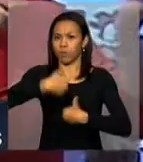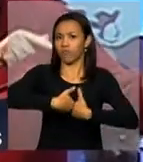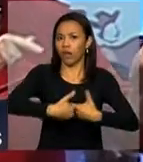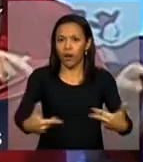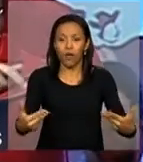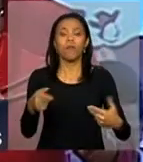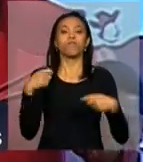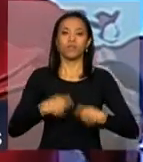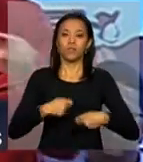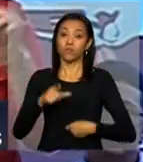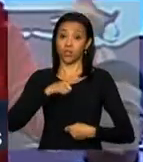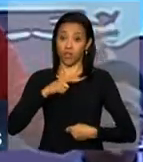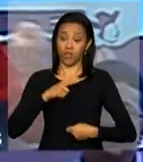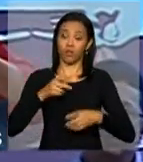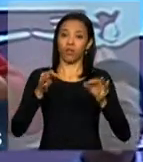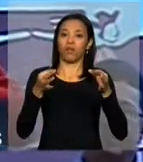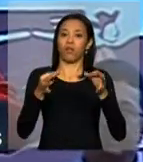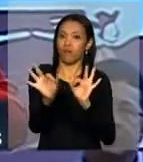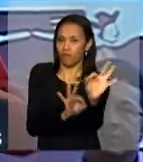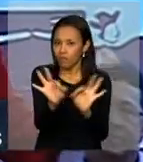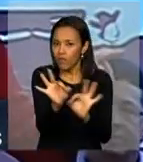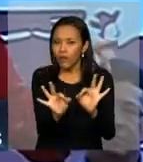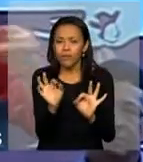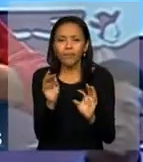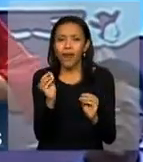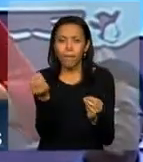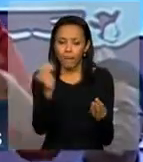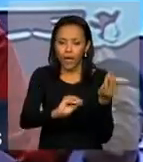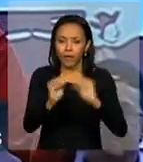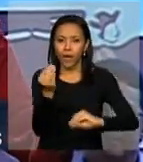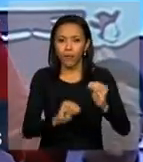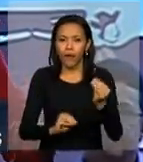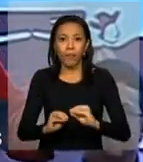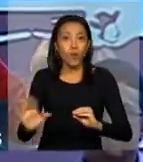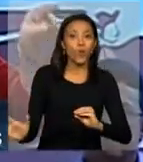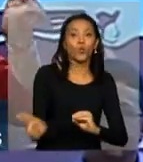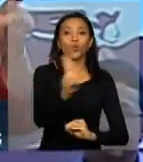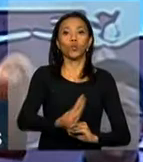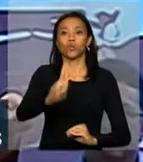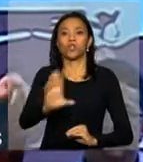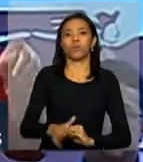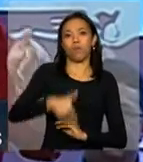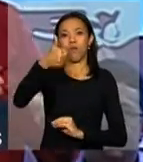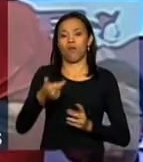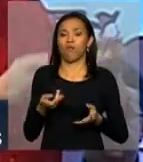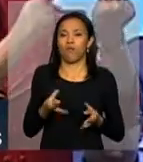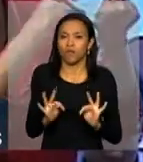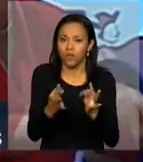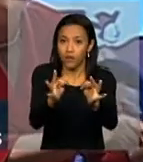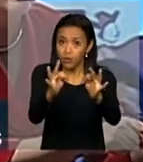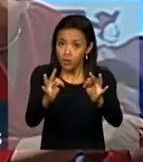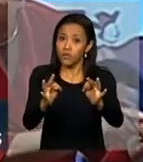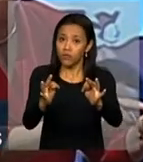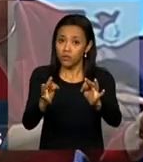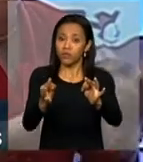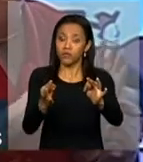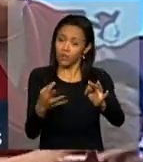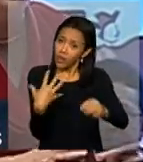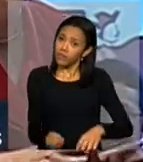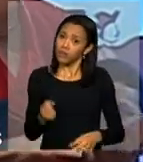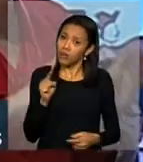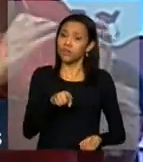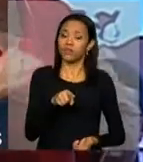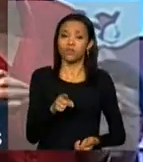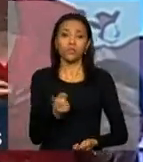de ter um plano para adotar o que há de melhor na tecnologia e optar por isso, e